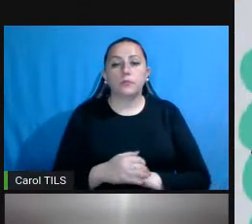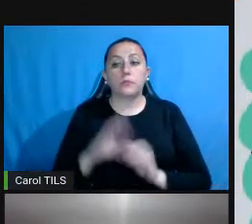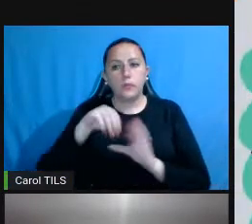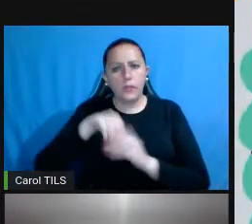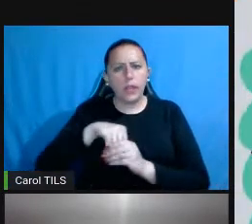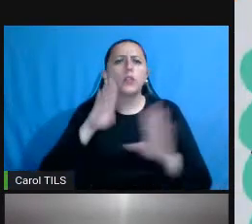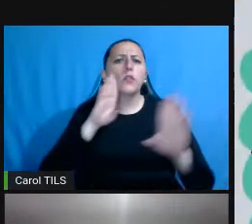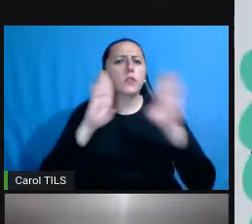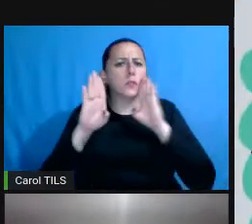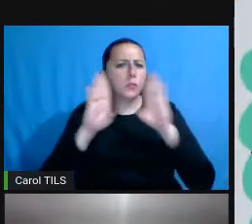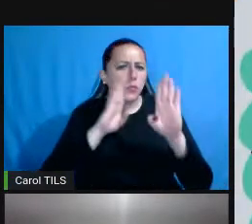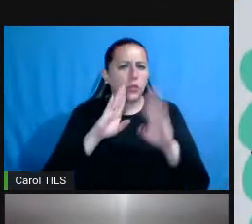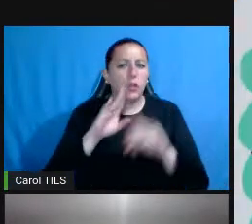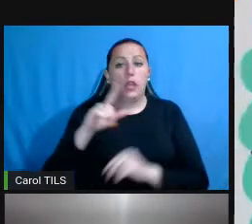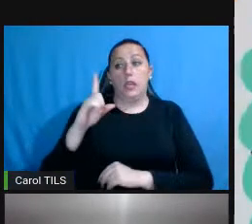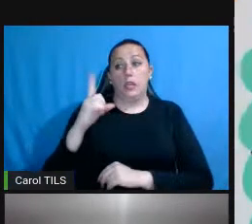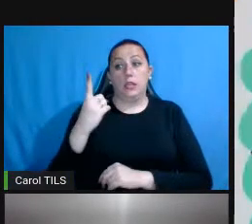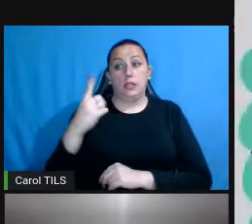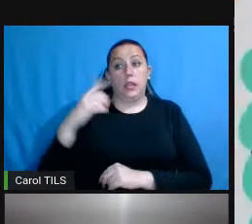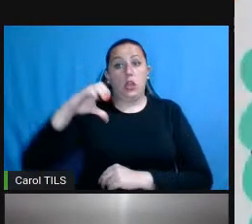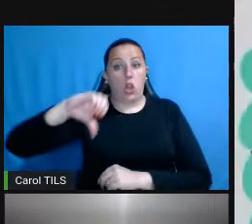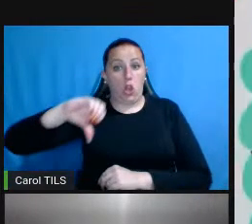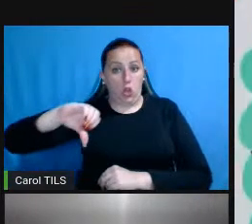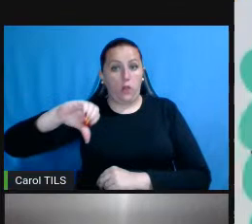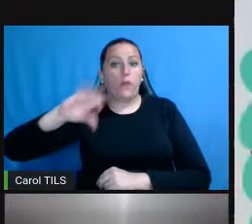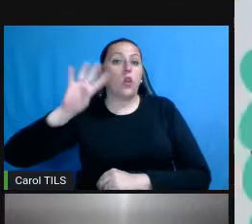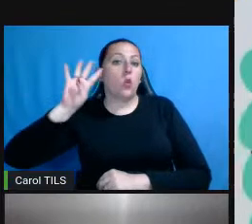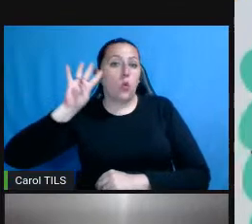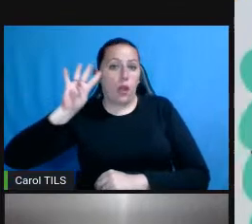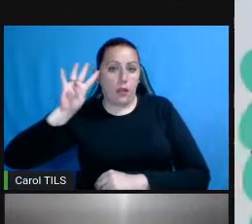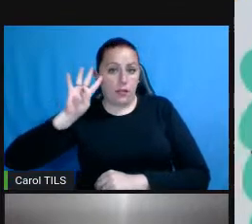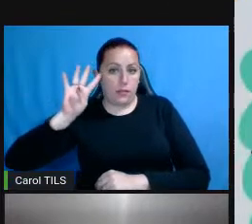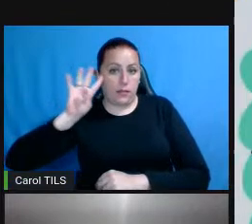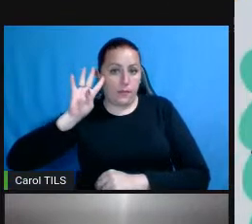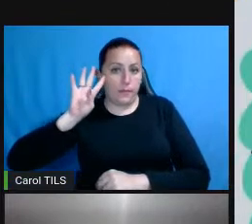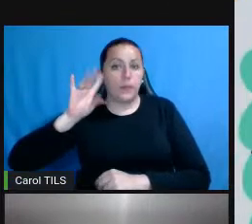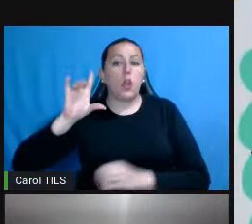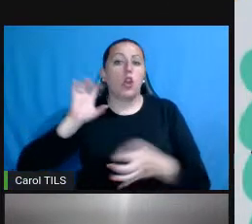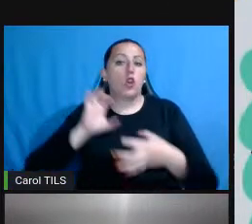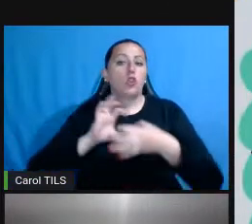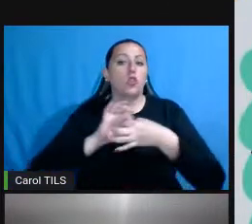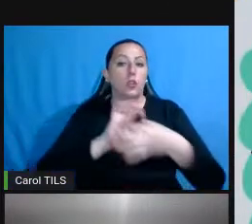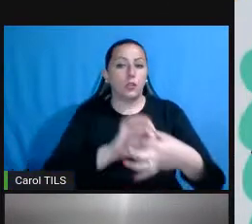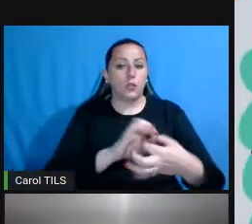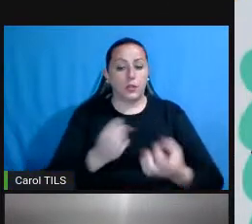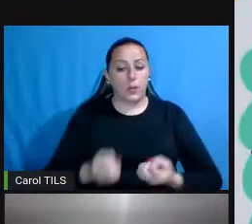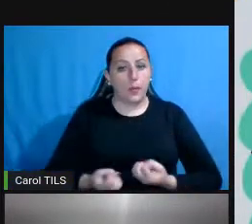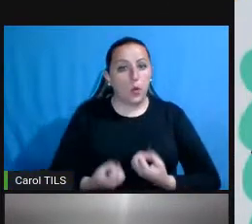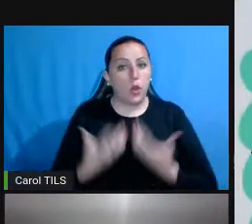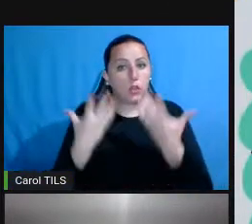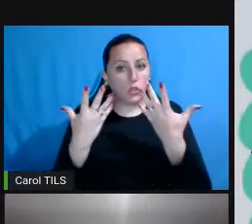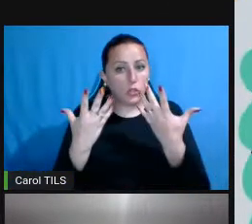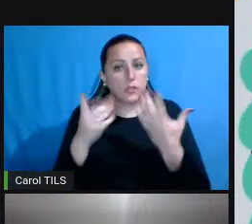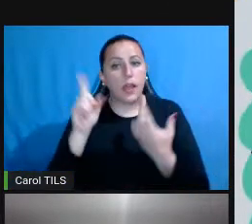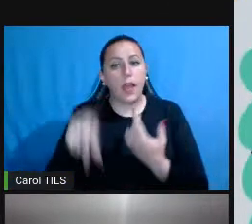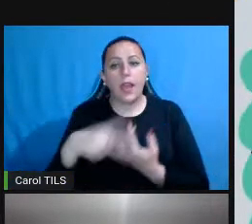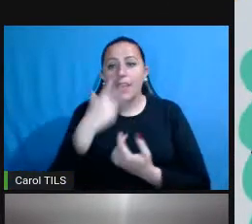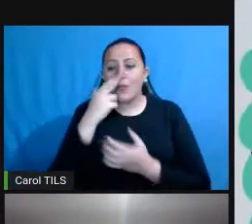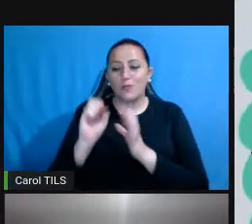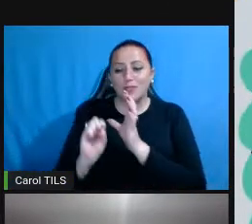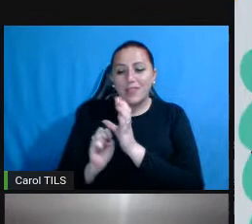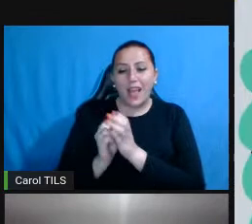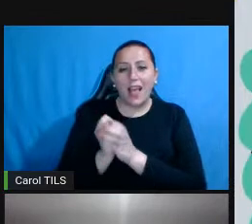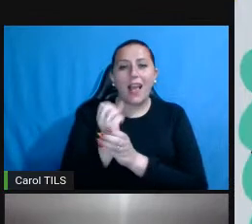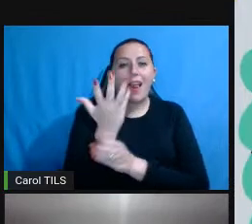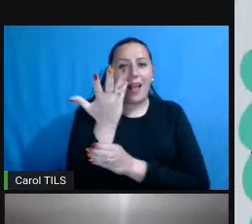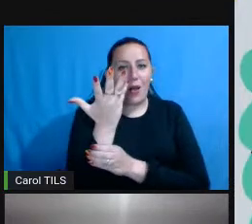19 de maio, quarta-feira, então, teremos Conexões Poéticas, é um sarau de boas-vindas